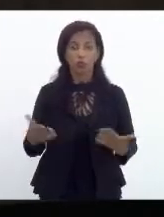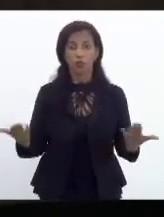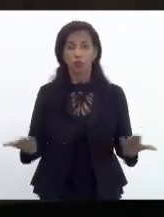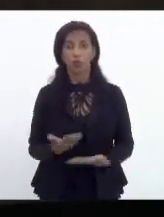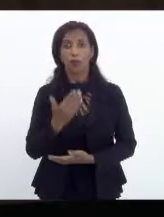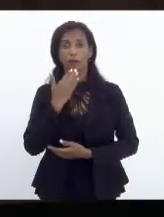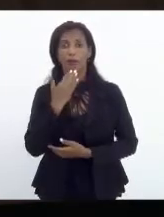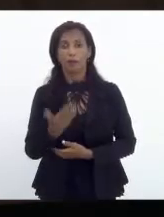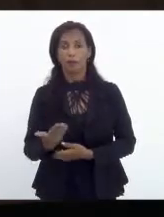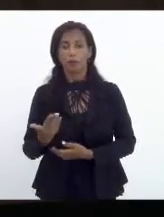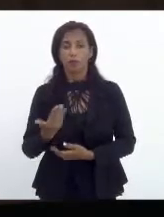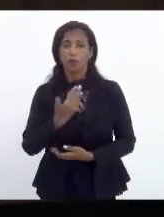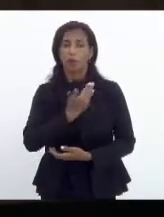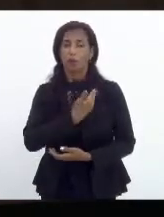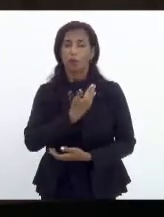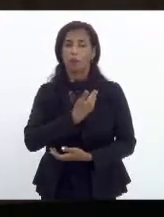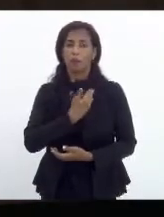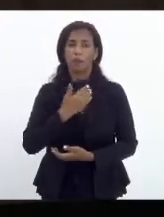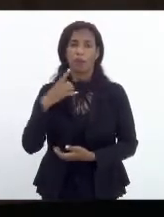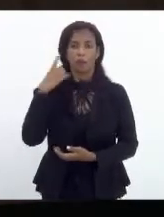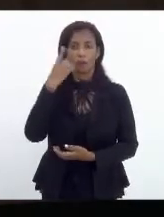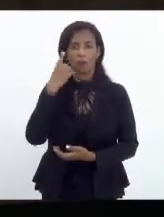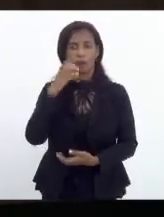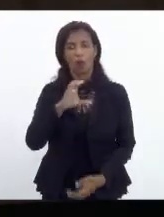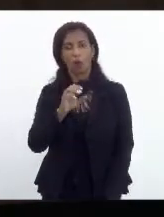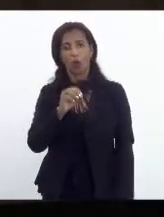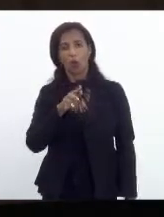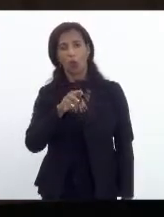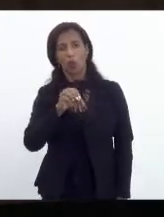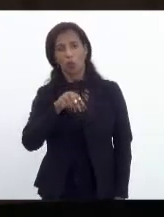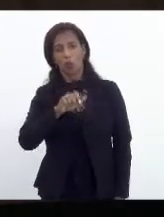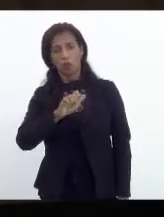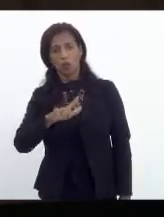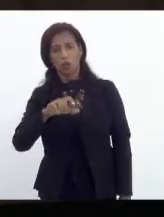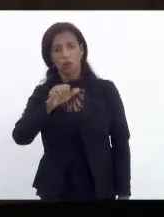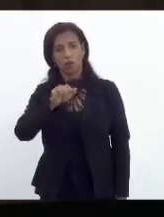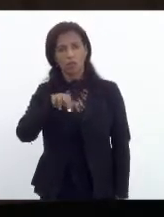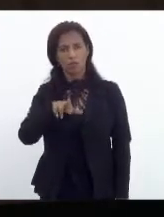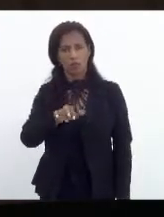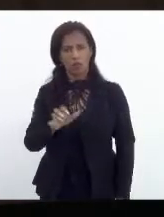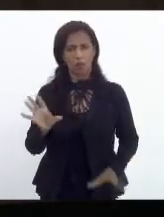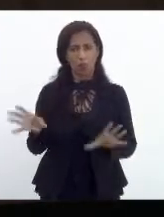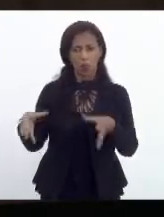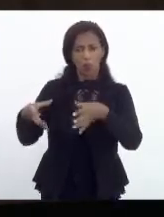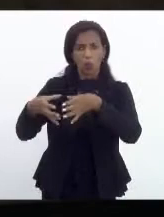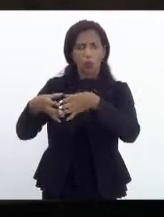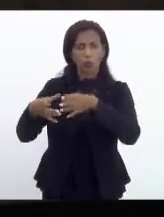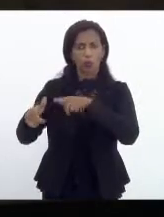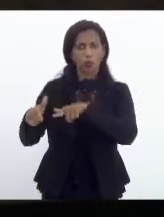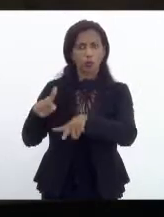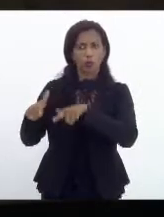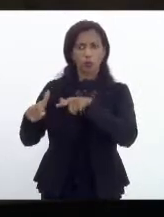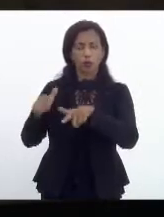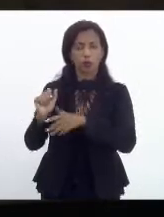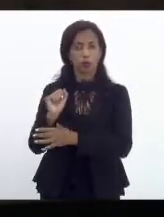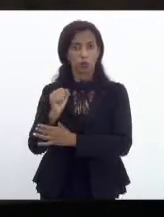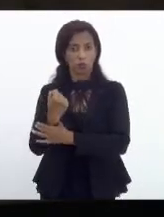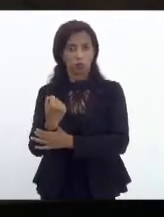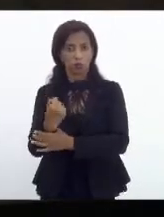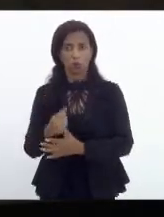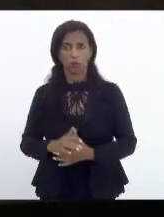a pedido do meu querido amigo, deputado Coronel Salema, atendi um grupo de servidores da